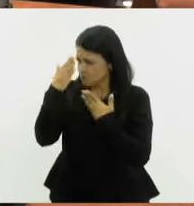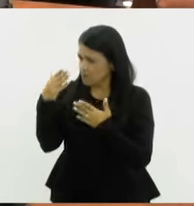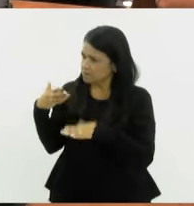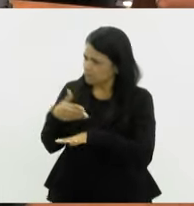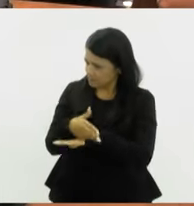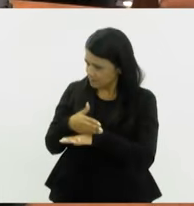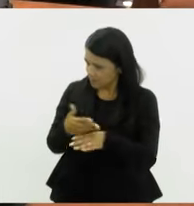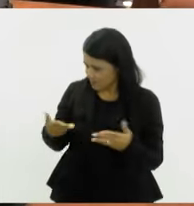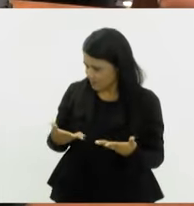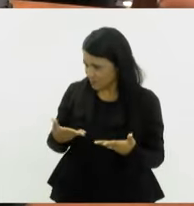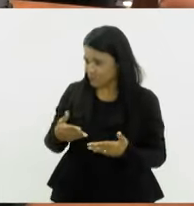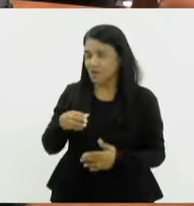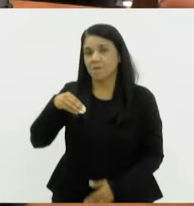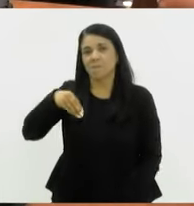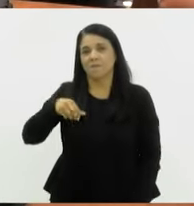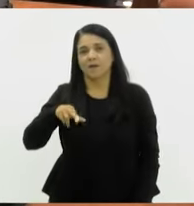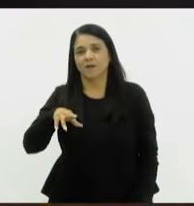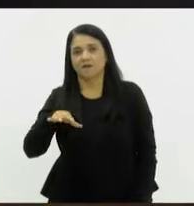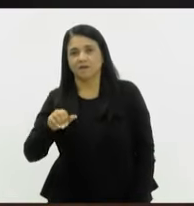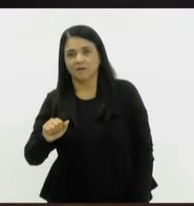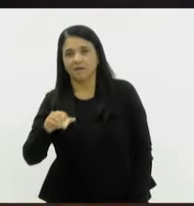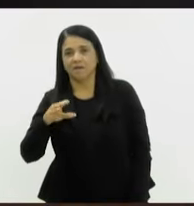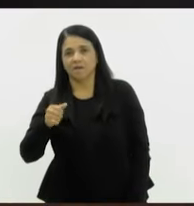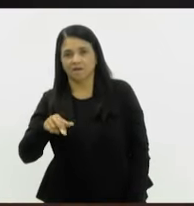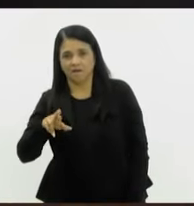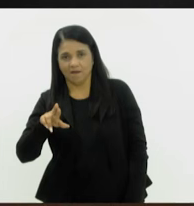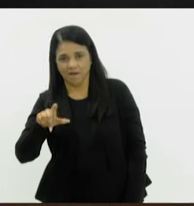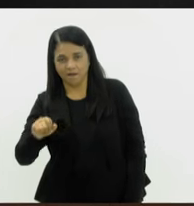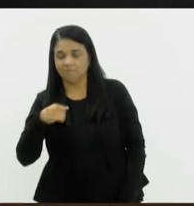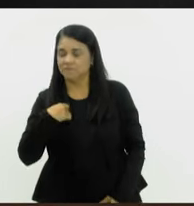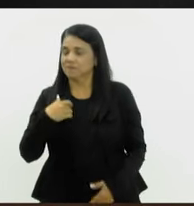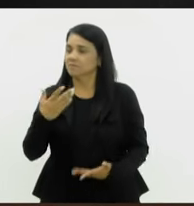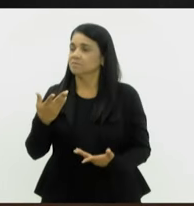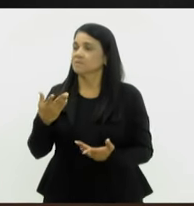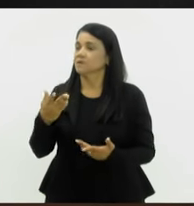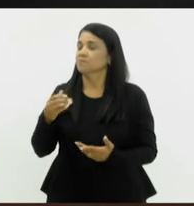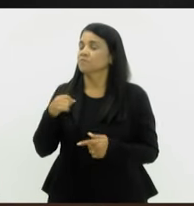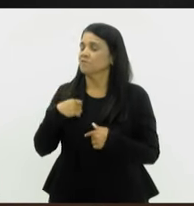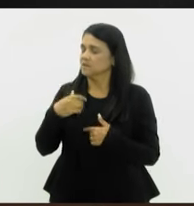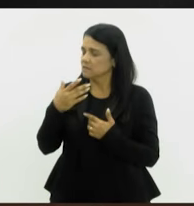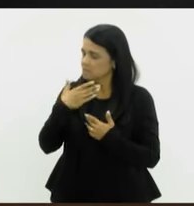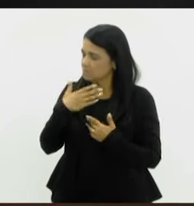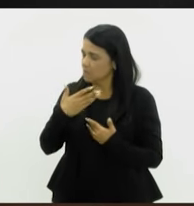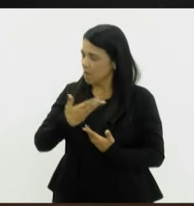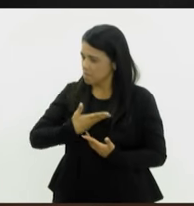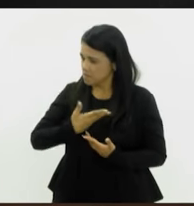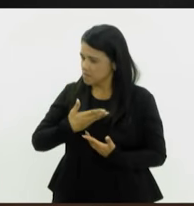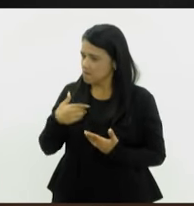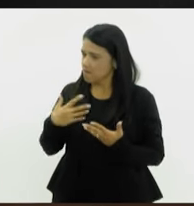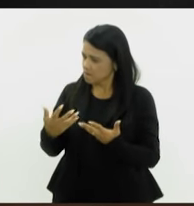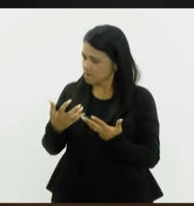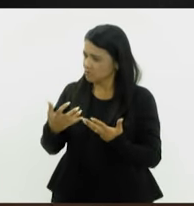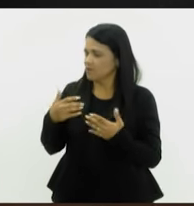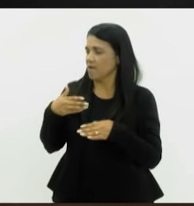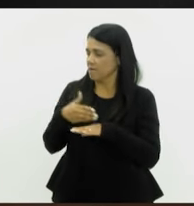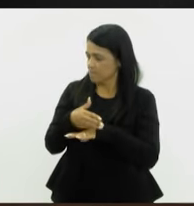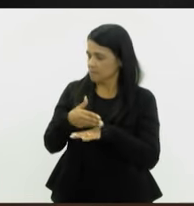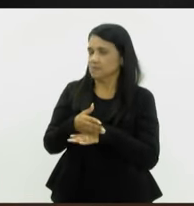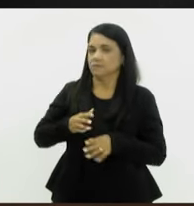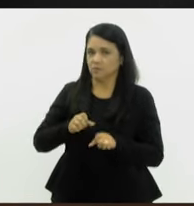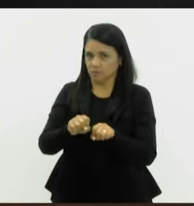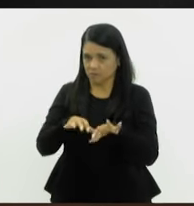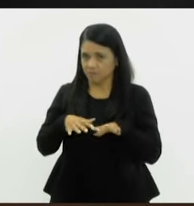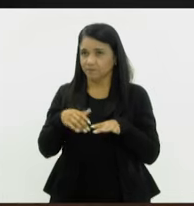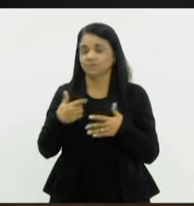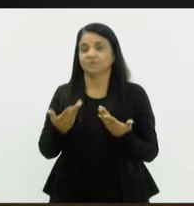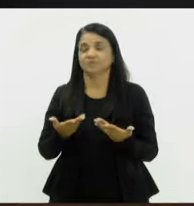Maria Car você é uma querida desse Parlamento eh eu queria que passar Sem